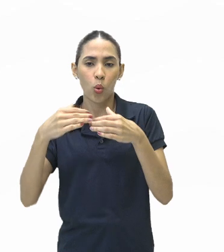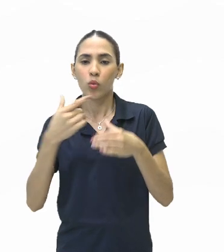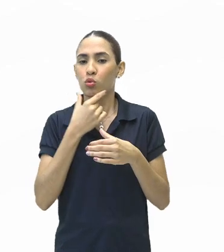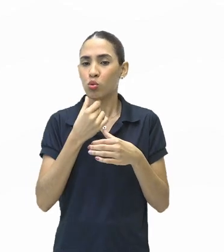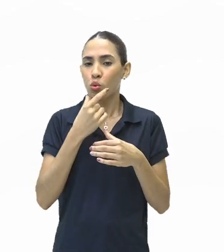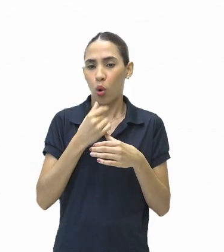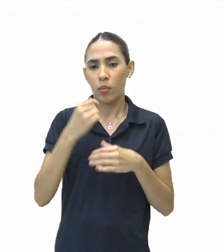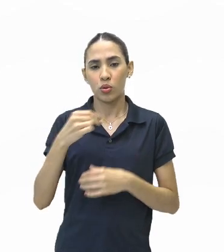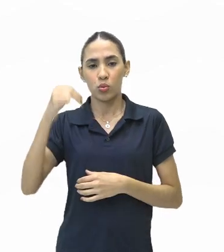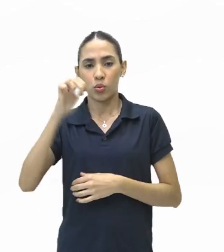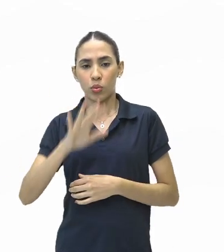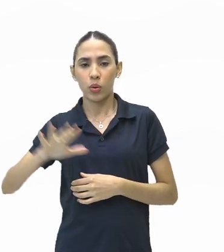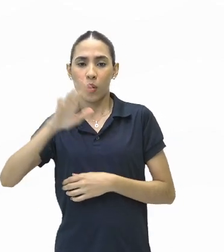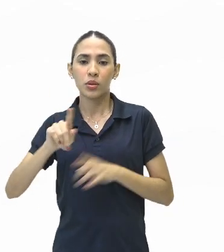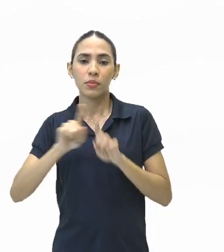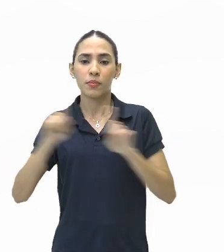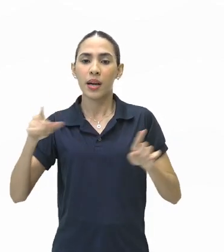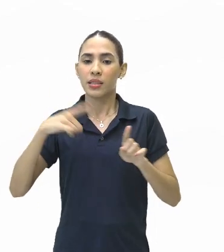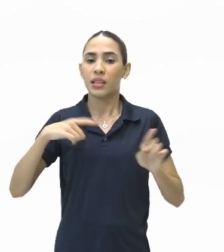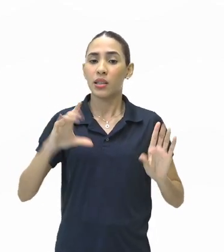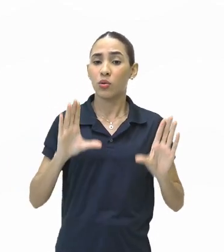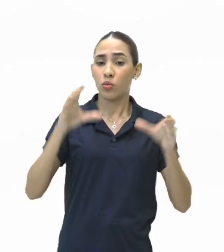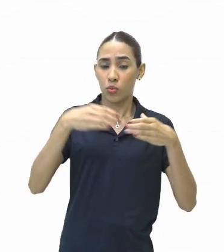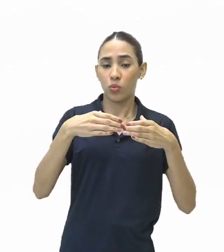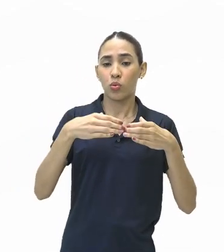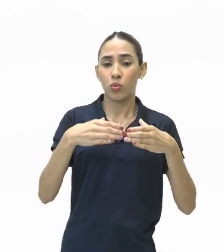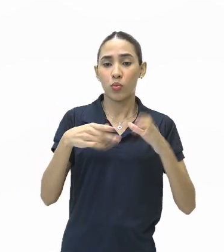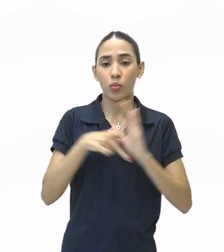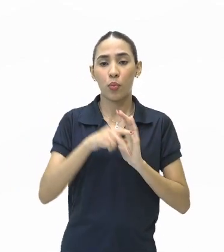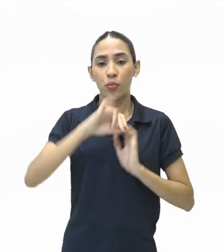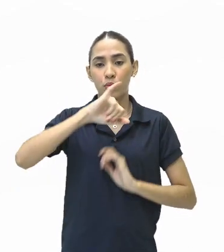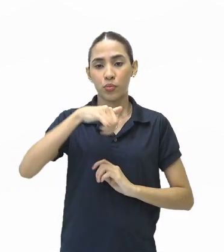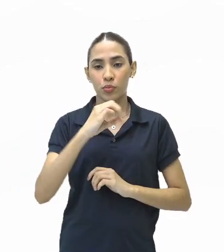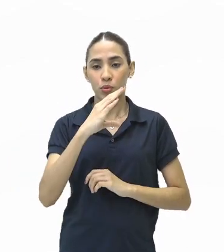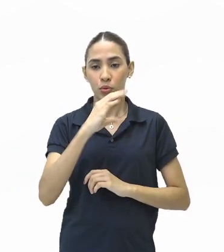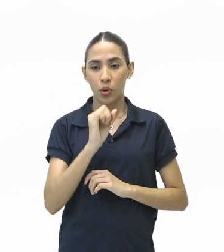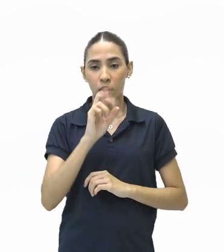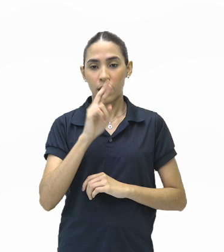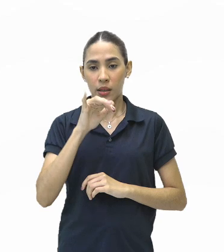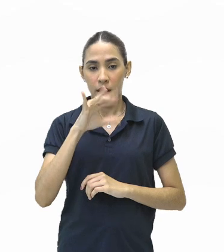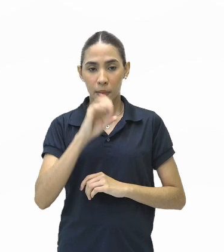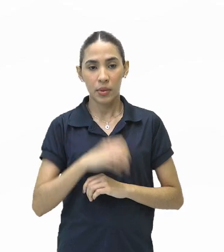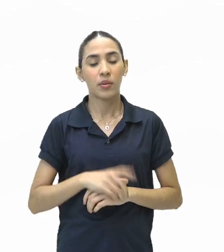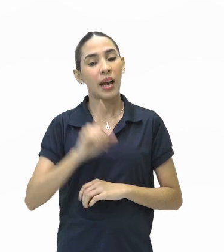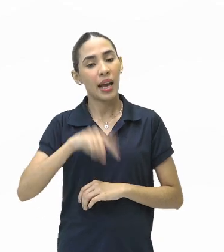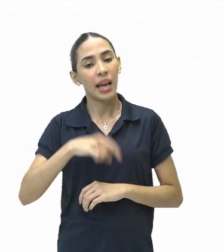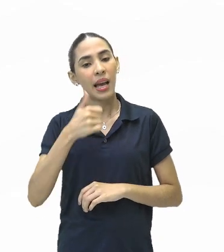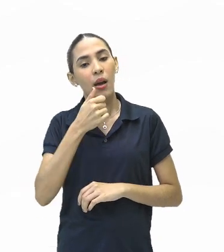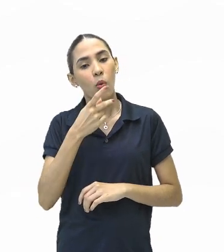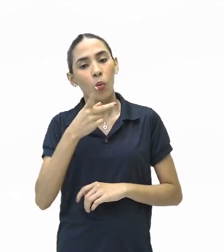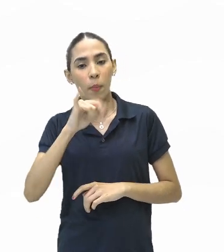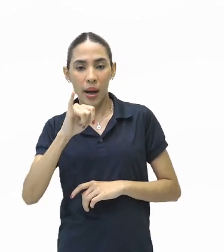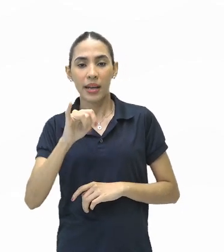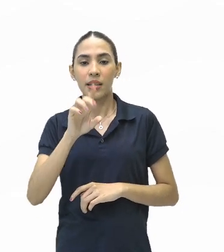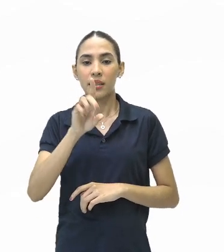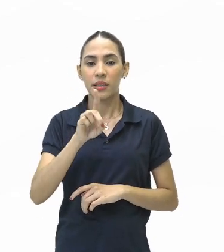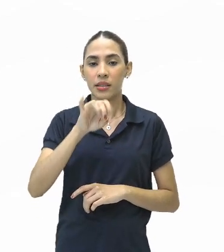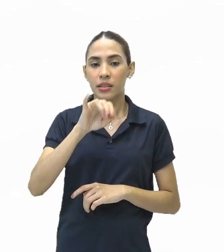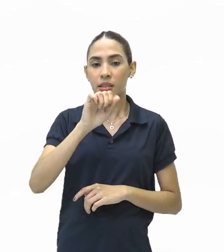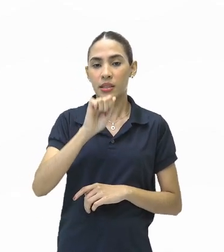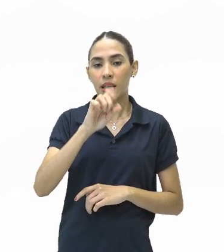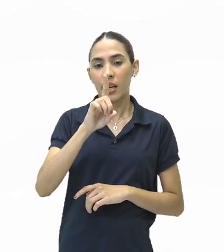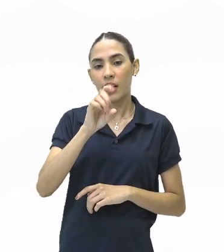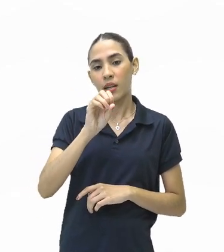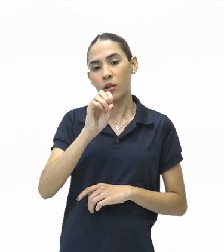sertão mineiro, sobretudo com o bando de Joca Ramiro. Joca Ramiro, que é o pai de Diamorim, né,